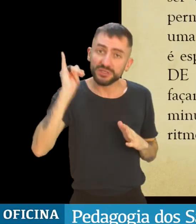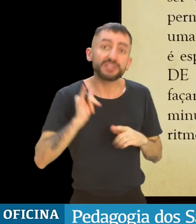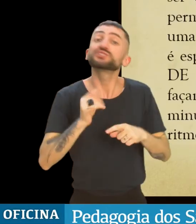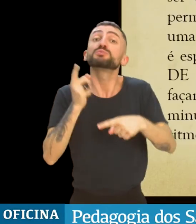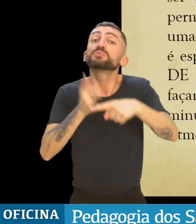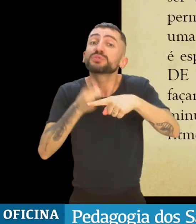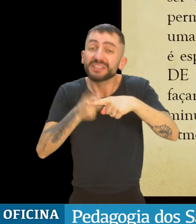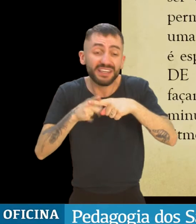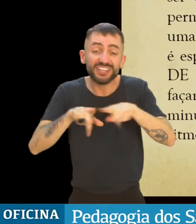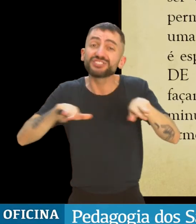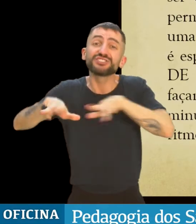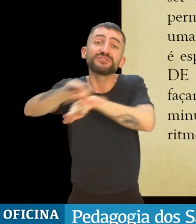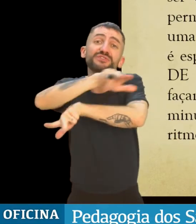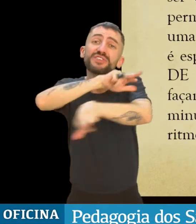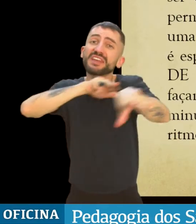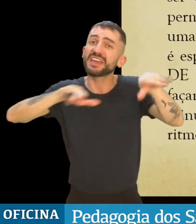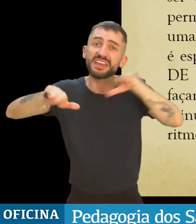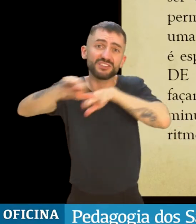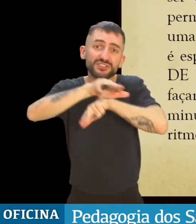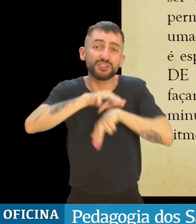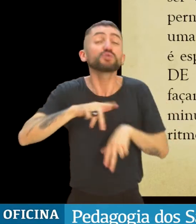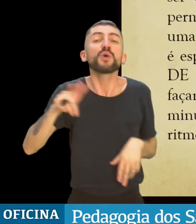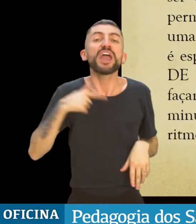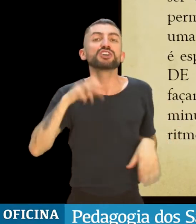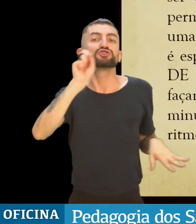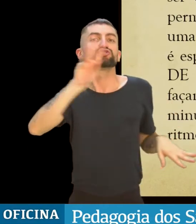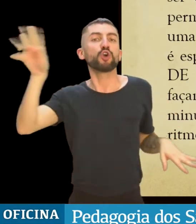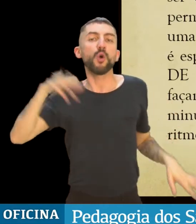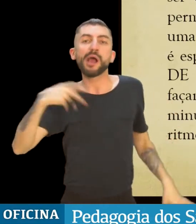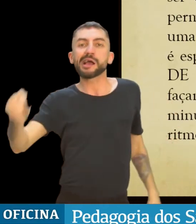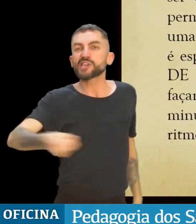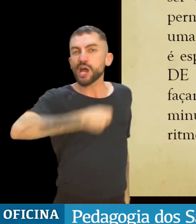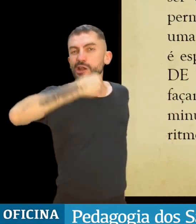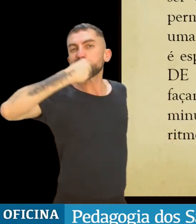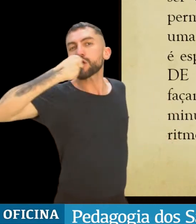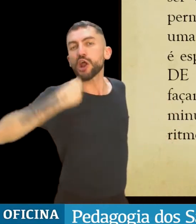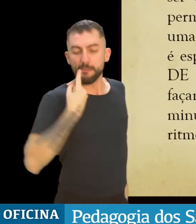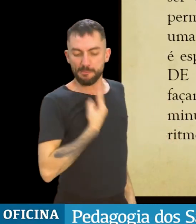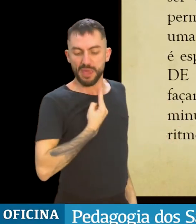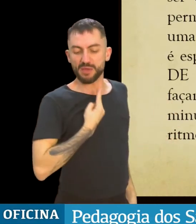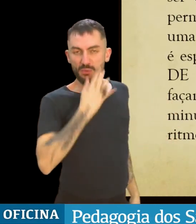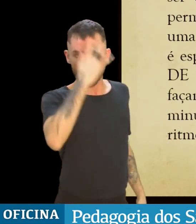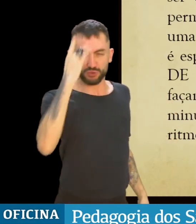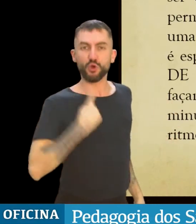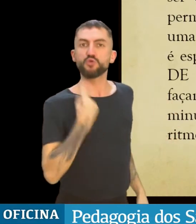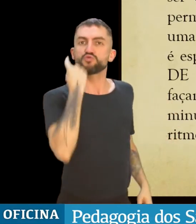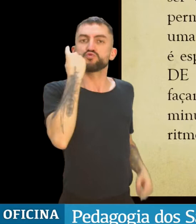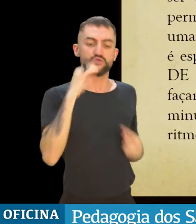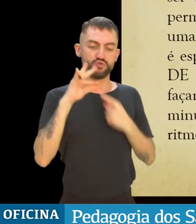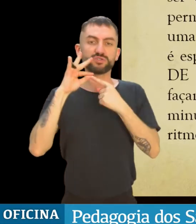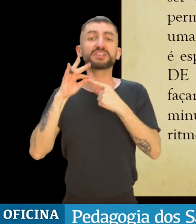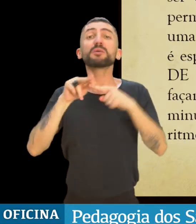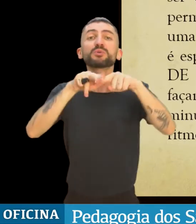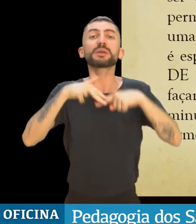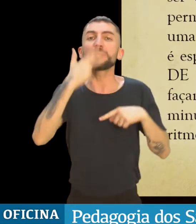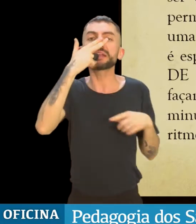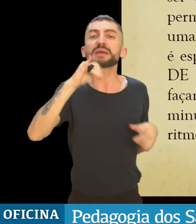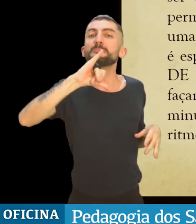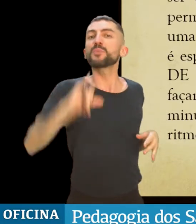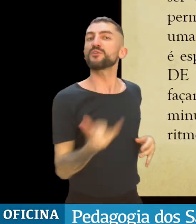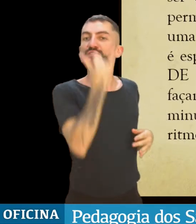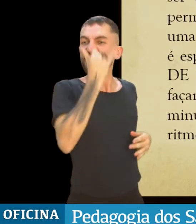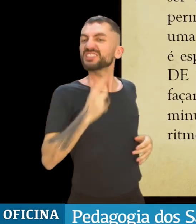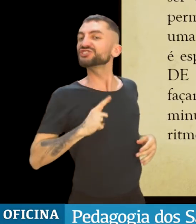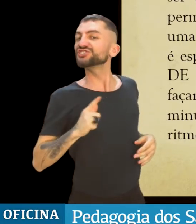de vozes, não ser um showral, que de repente vira o show de alguma pessoa que se aproveita e